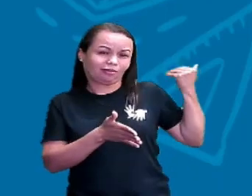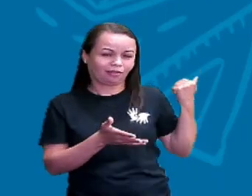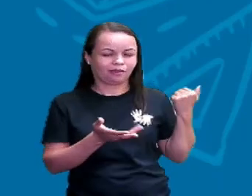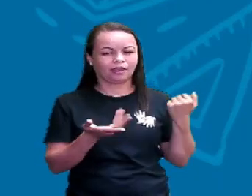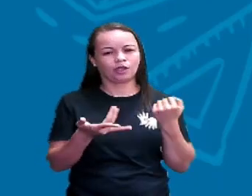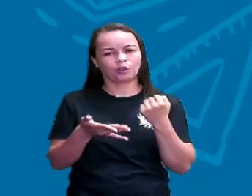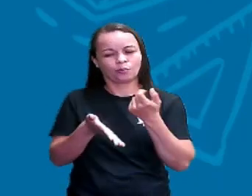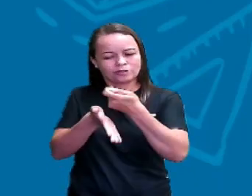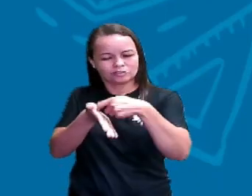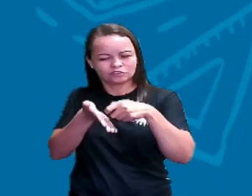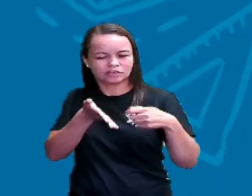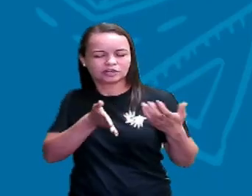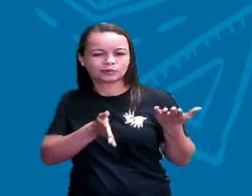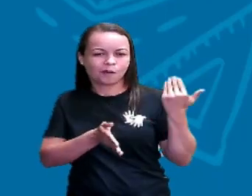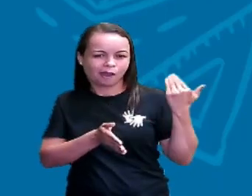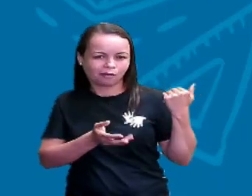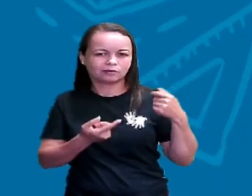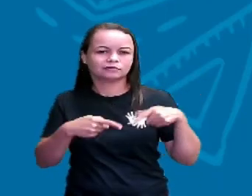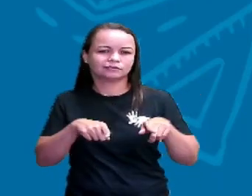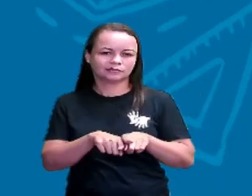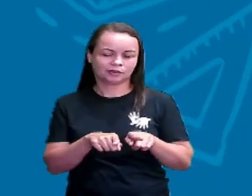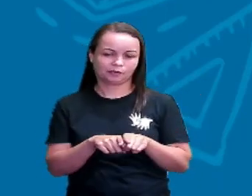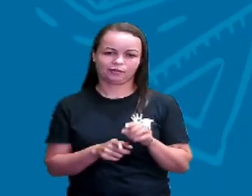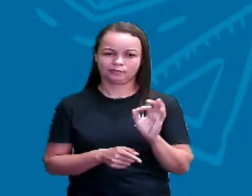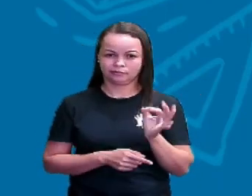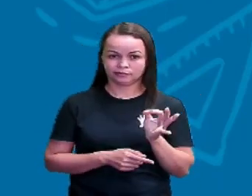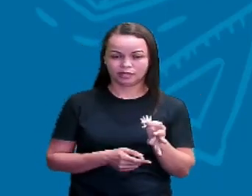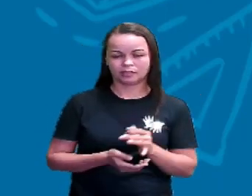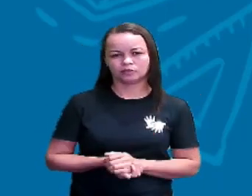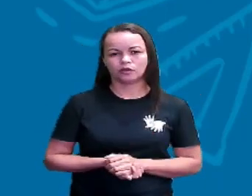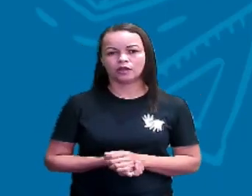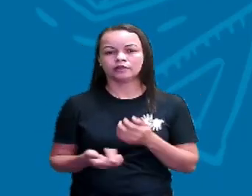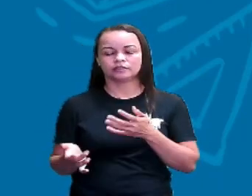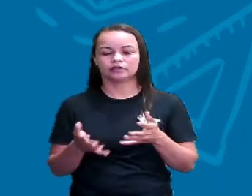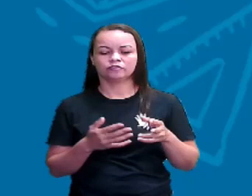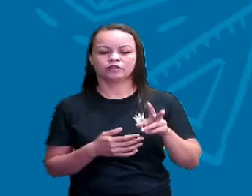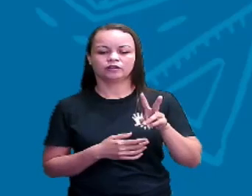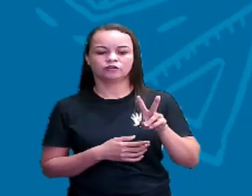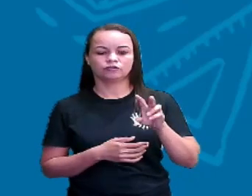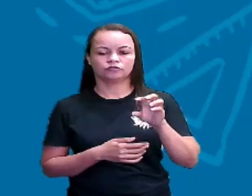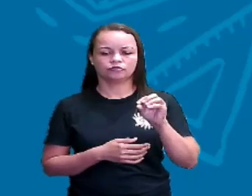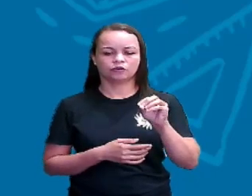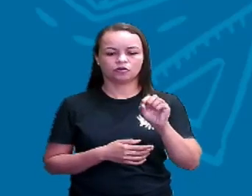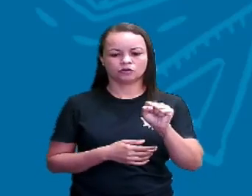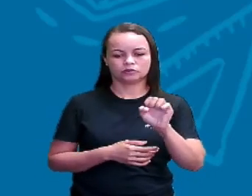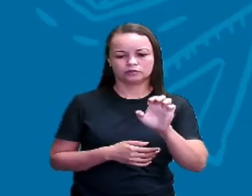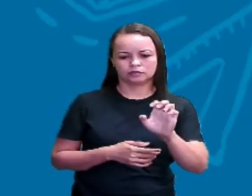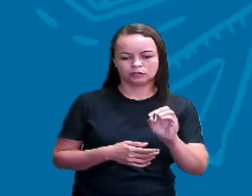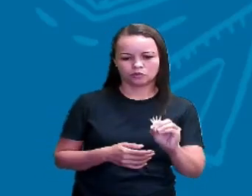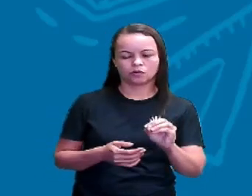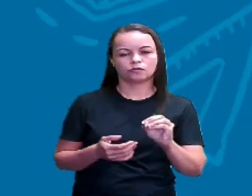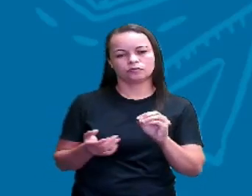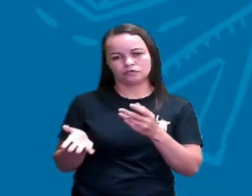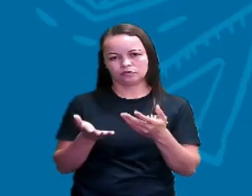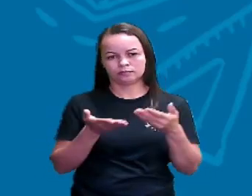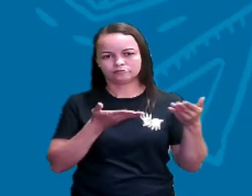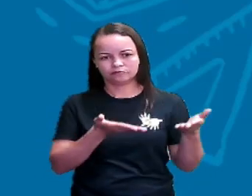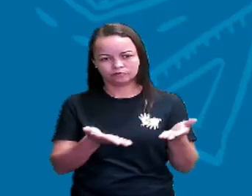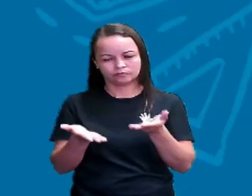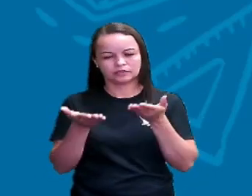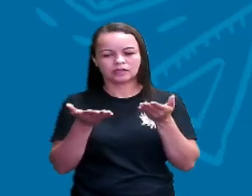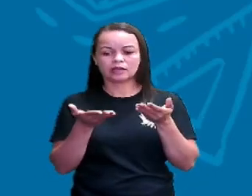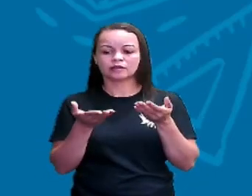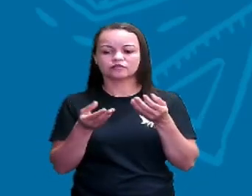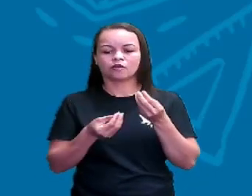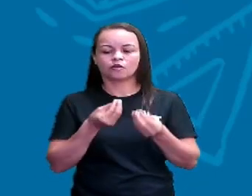escritos mais antigos, tá certo? Que veio do vossa merced, que era uma forma de tratamento.